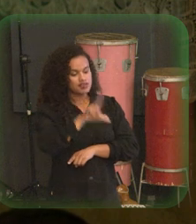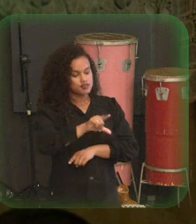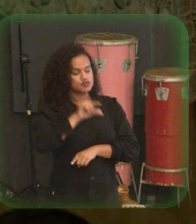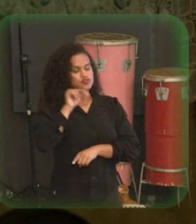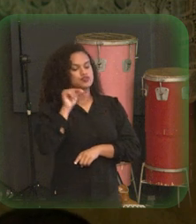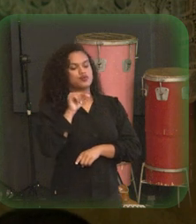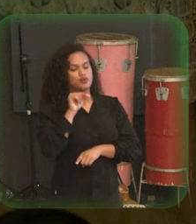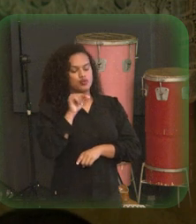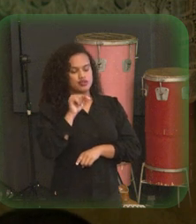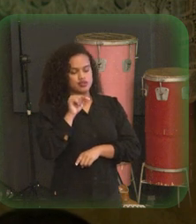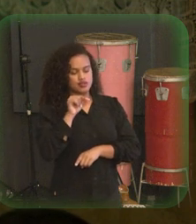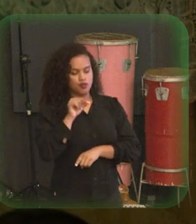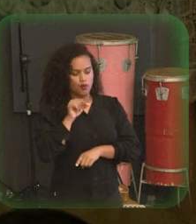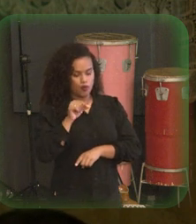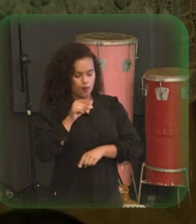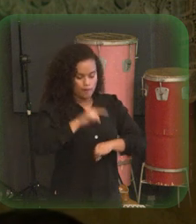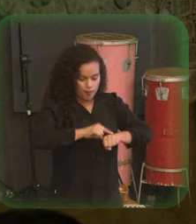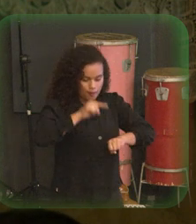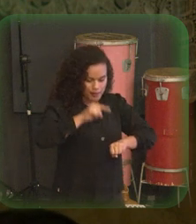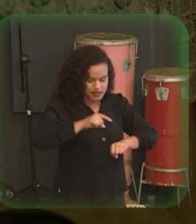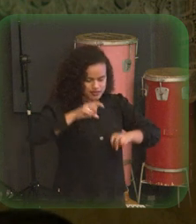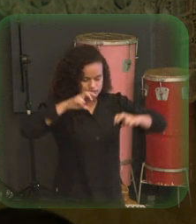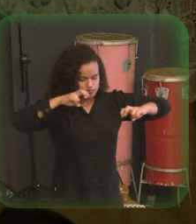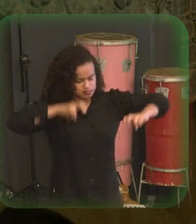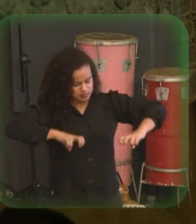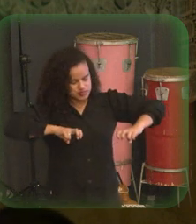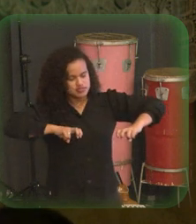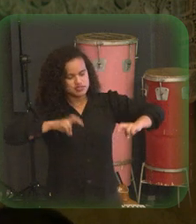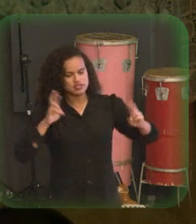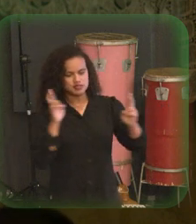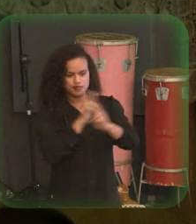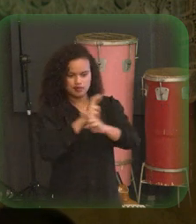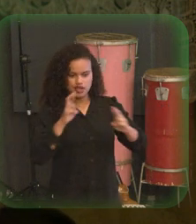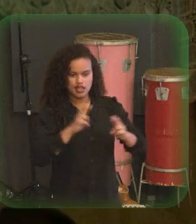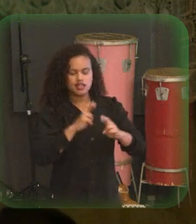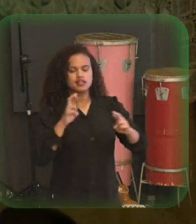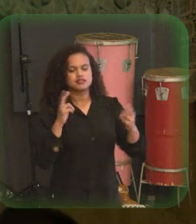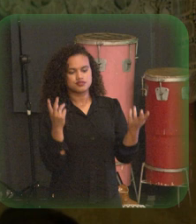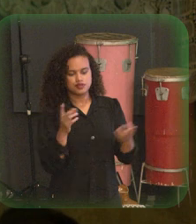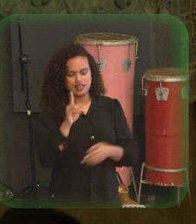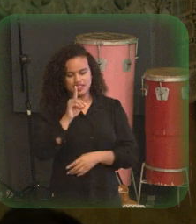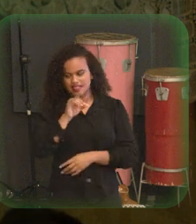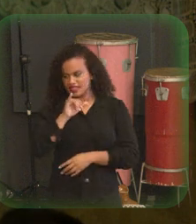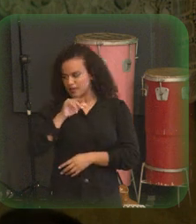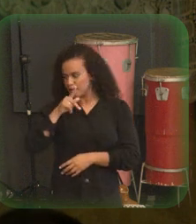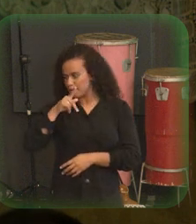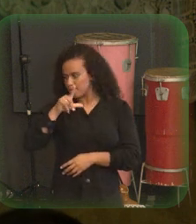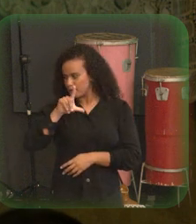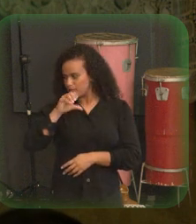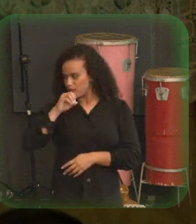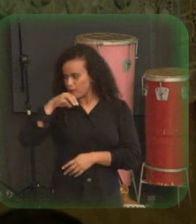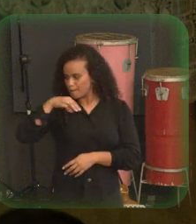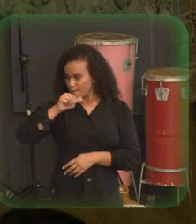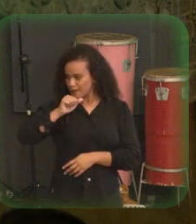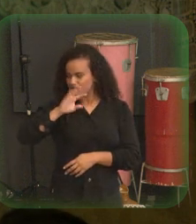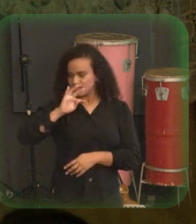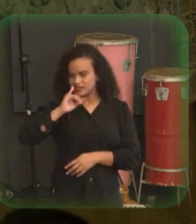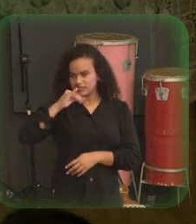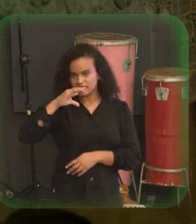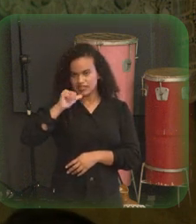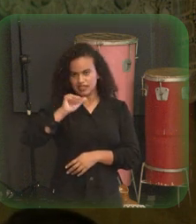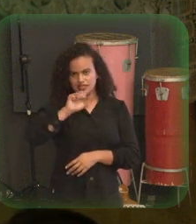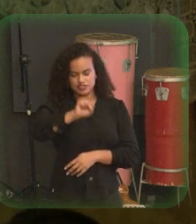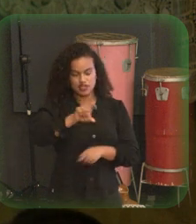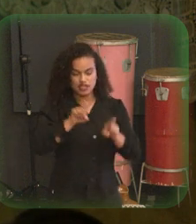sentar à mesa e estabelecer as relações diplomáticas, que fazem parte também da luta